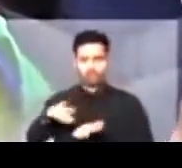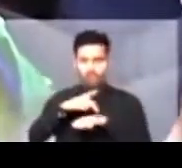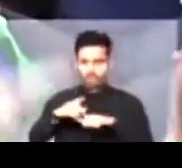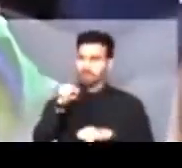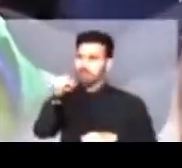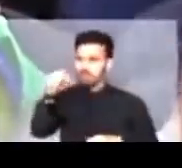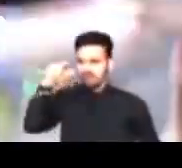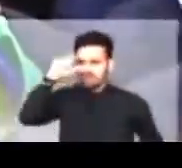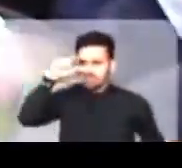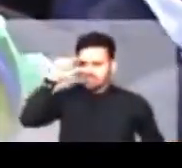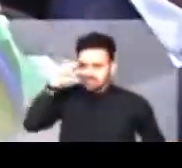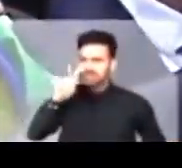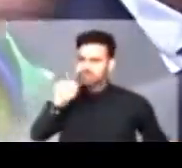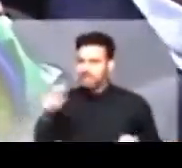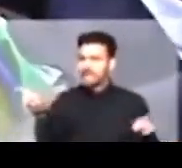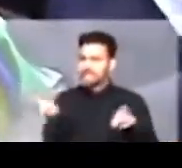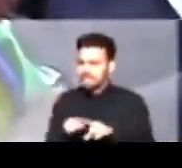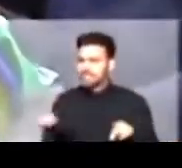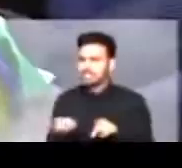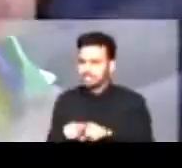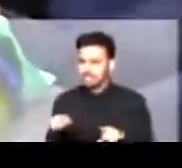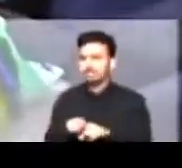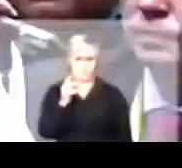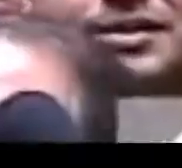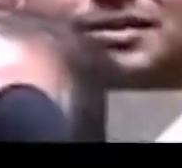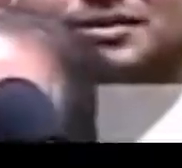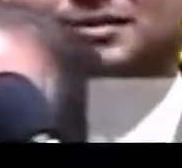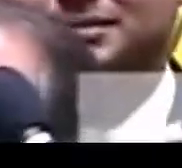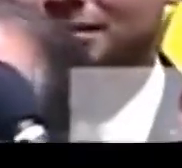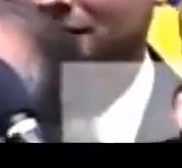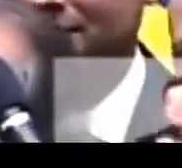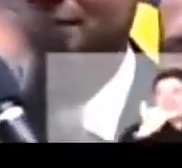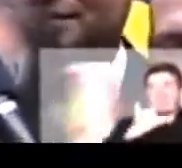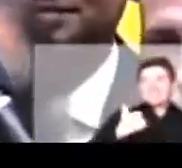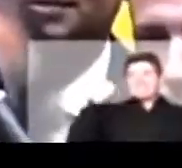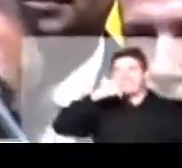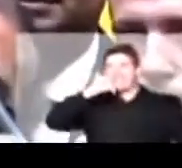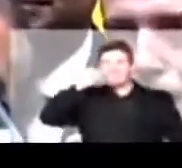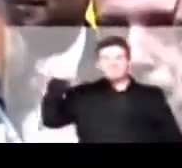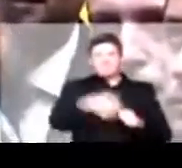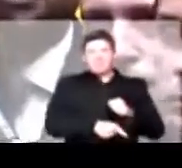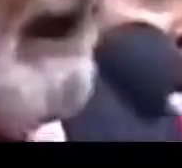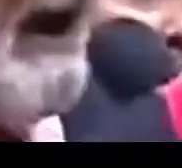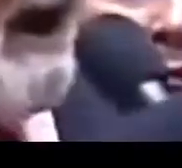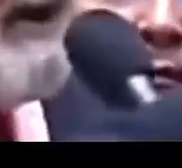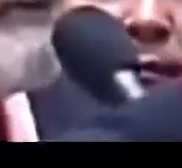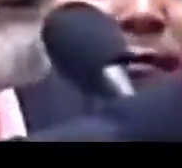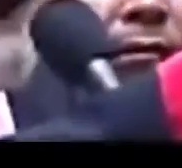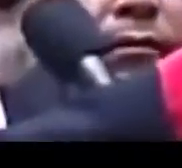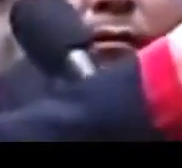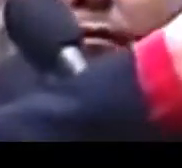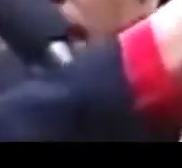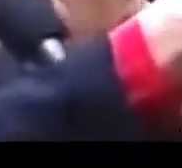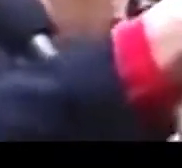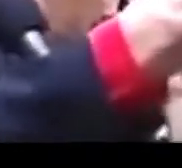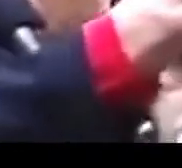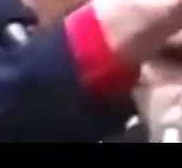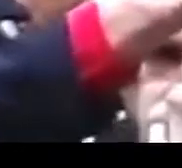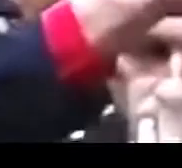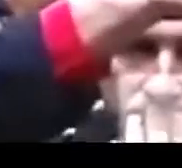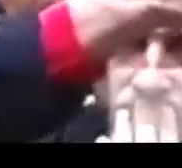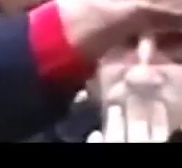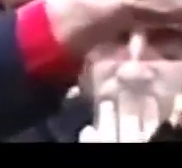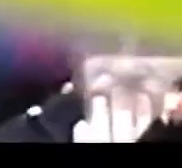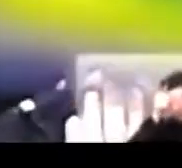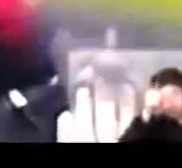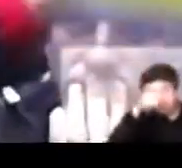estará pagando por isso de trás das grades. Canalhas, canalhas, canalhas. Esse aí que deveria ter